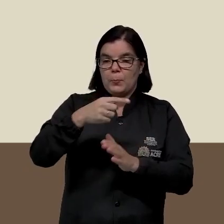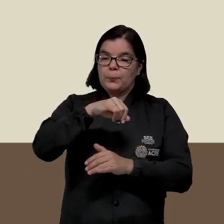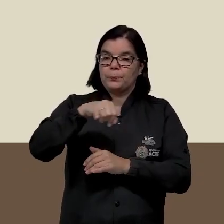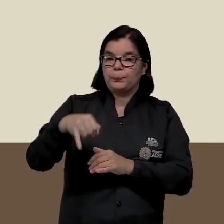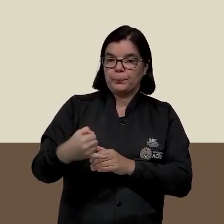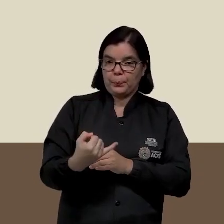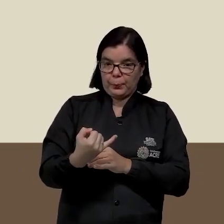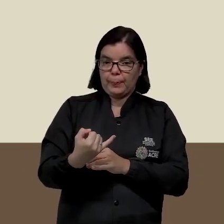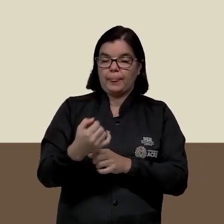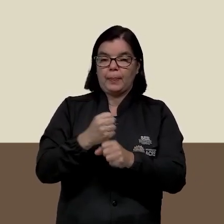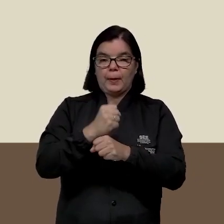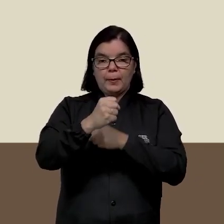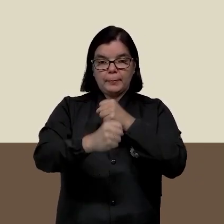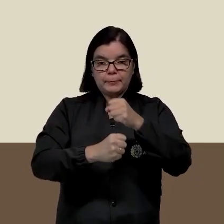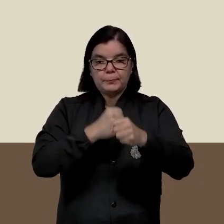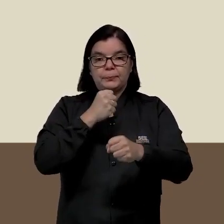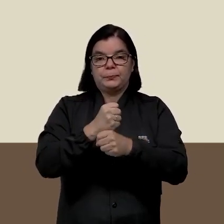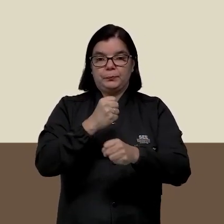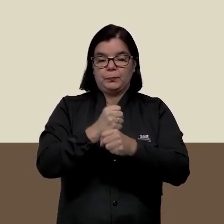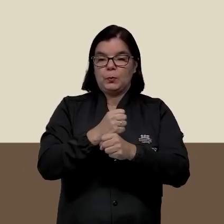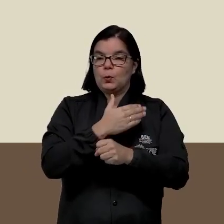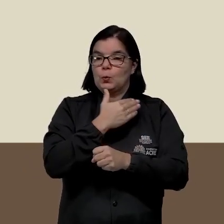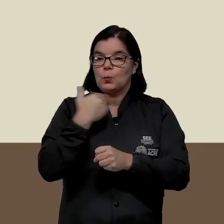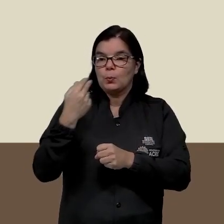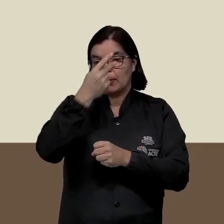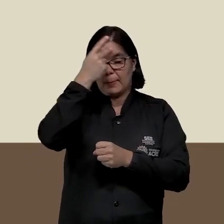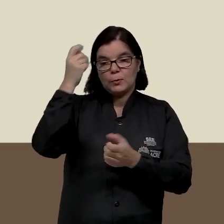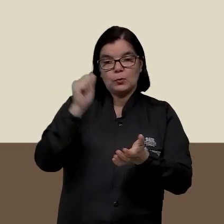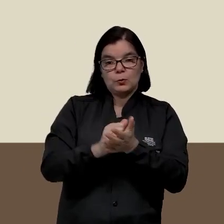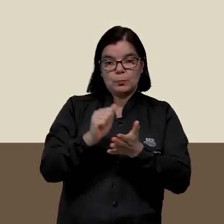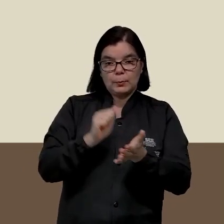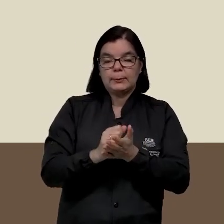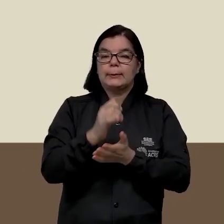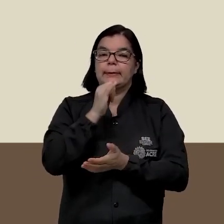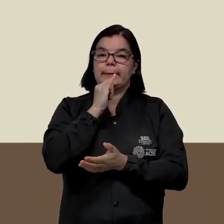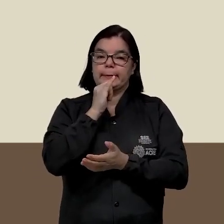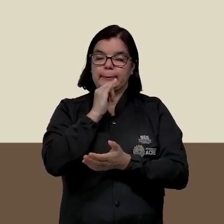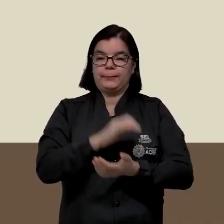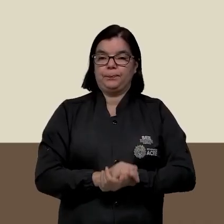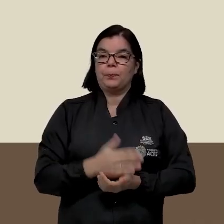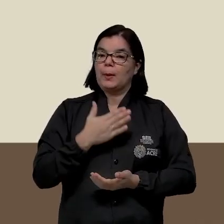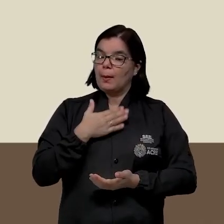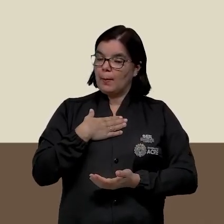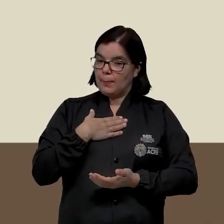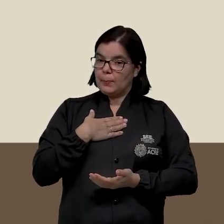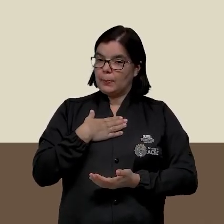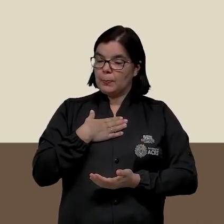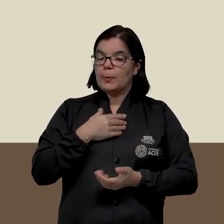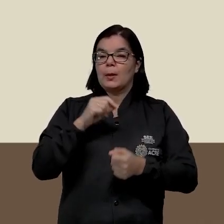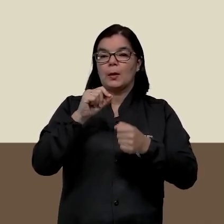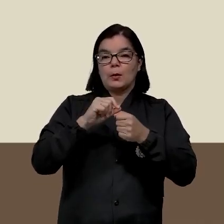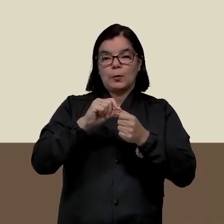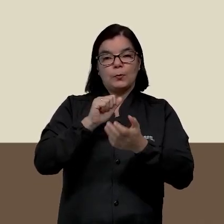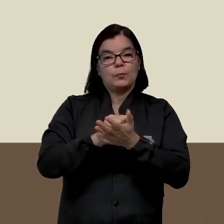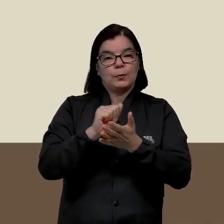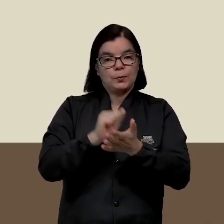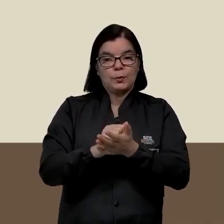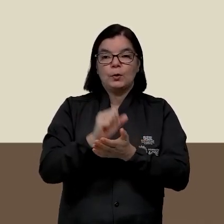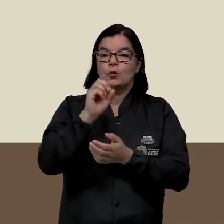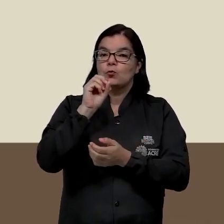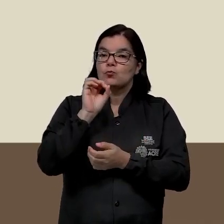ano subsequente do falecimento do autor. Ou seja, a minha obra, ela só poderá